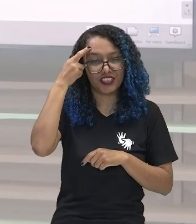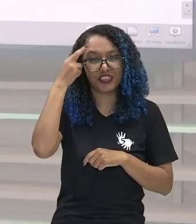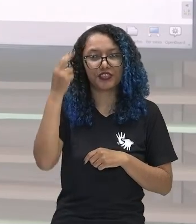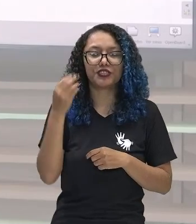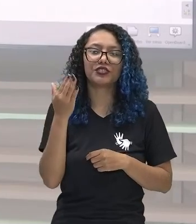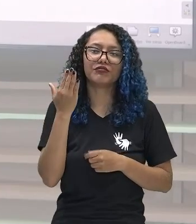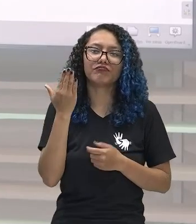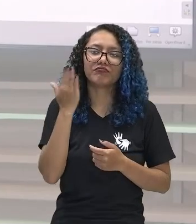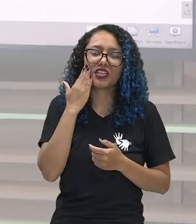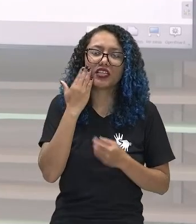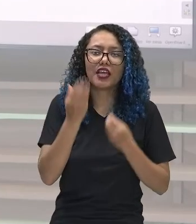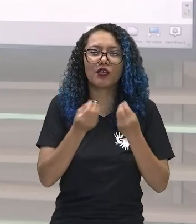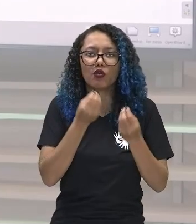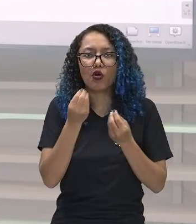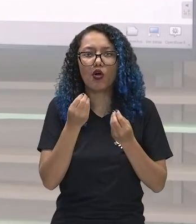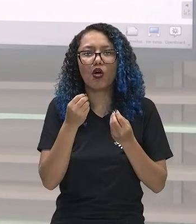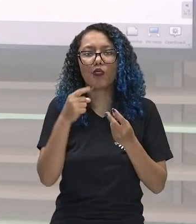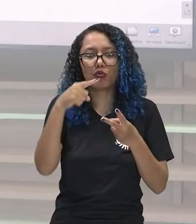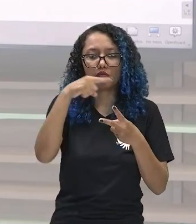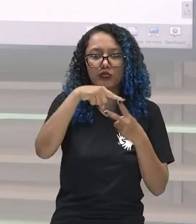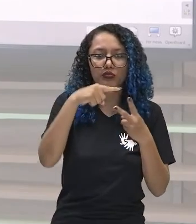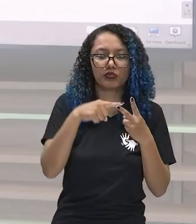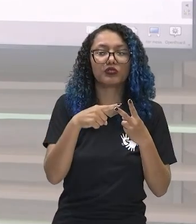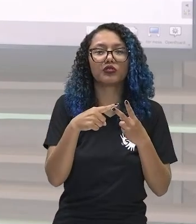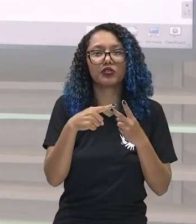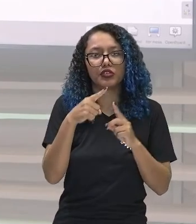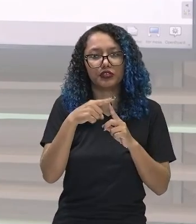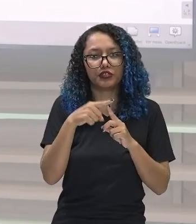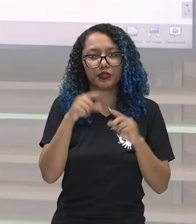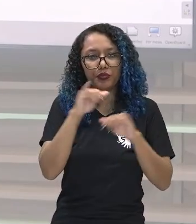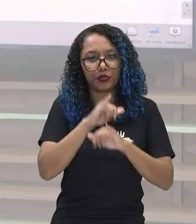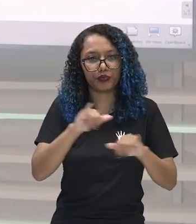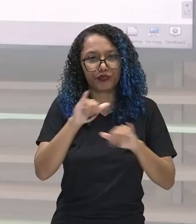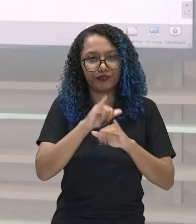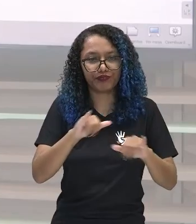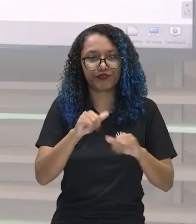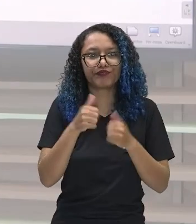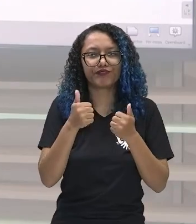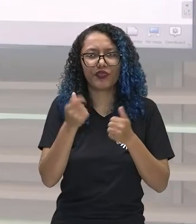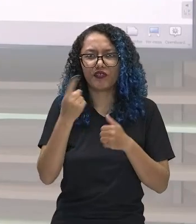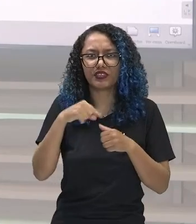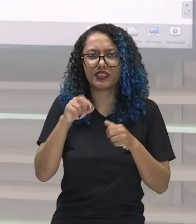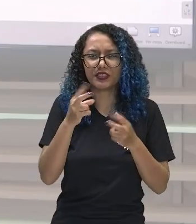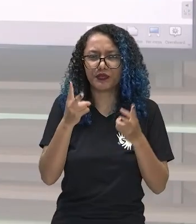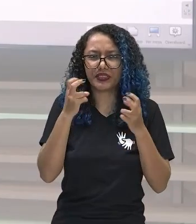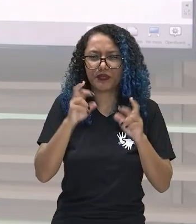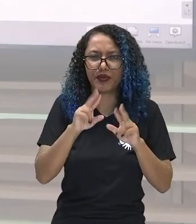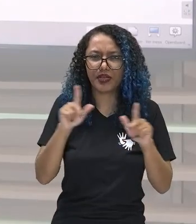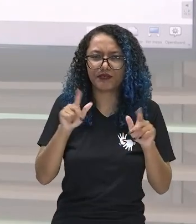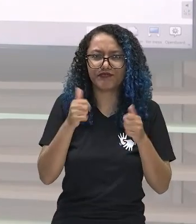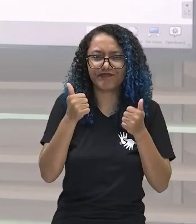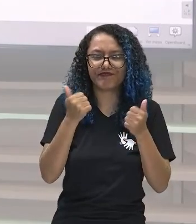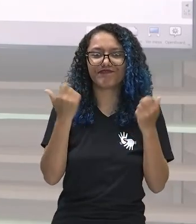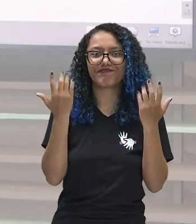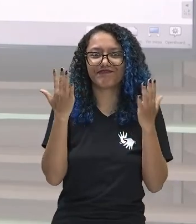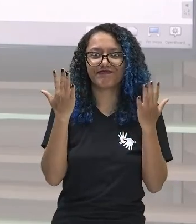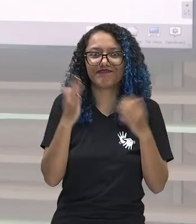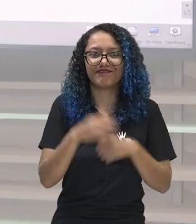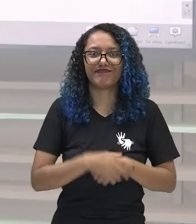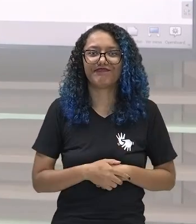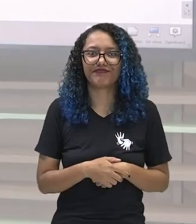entender, né, esses dois tipos, a propaganda e a publicidade, perceber as diferenças entre elas, estar atento,